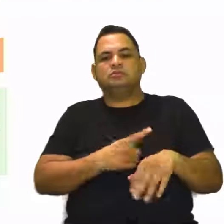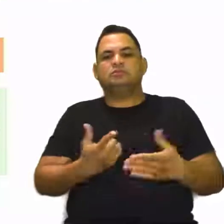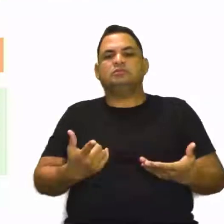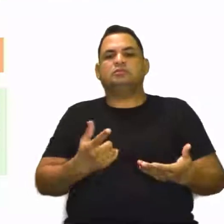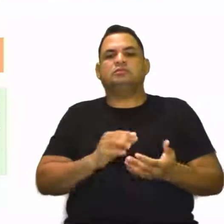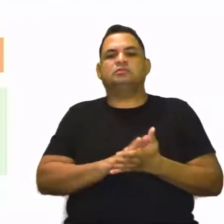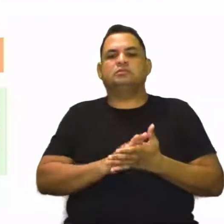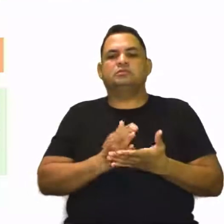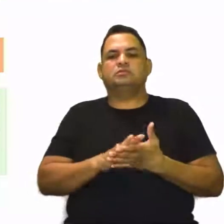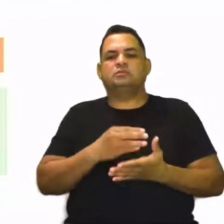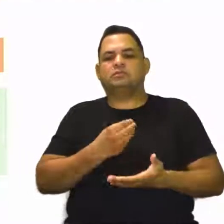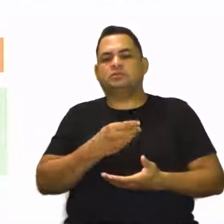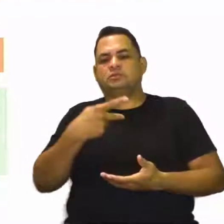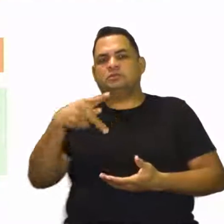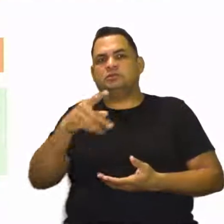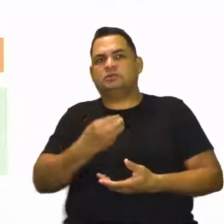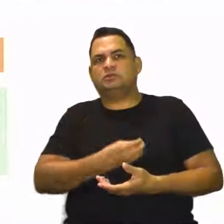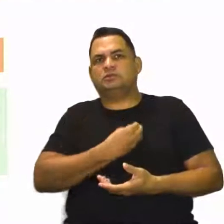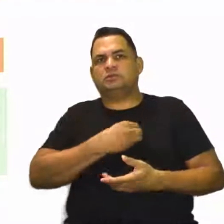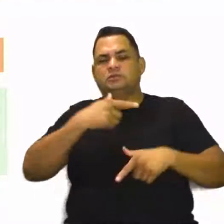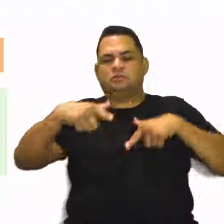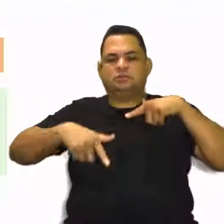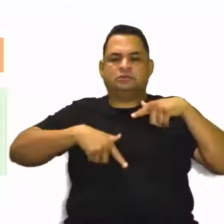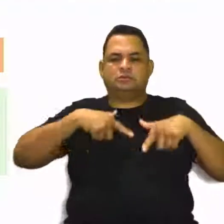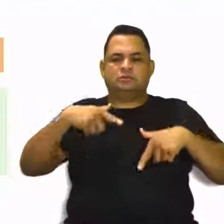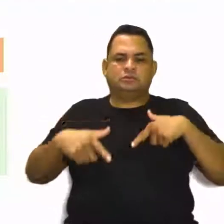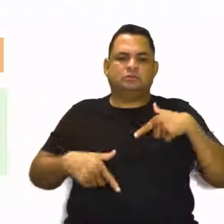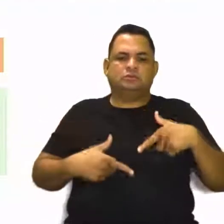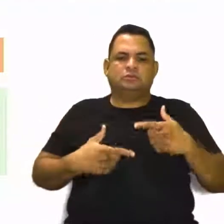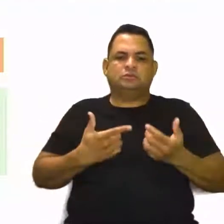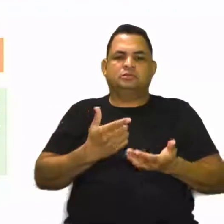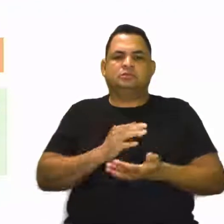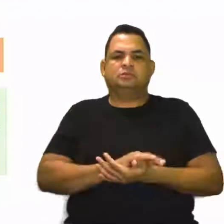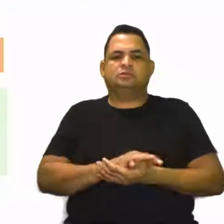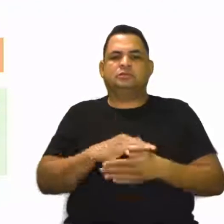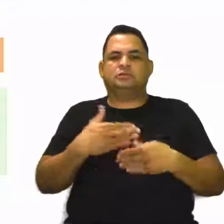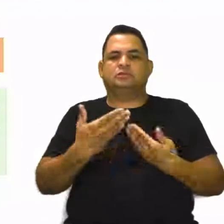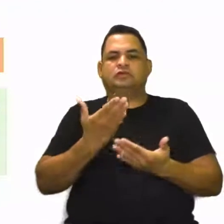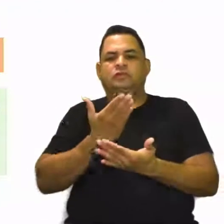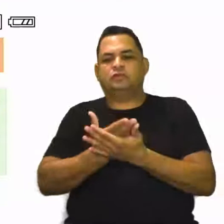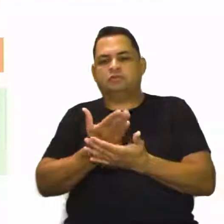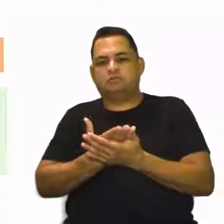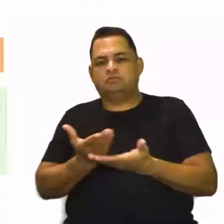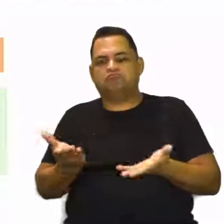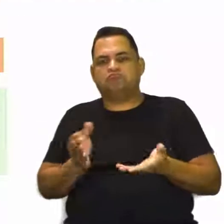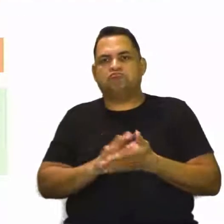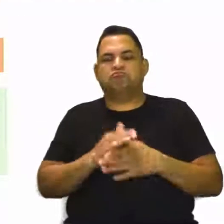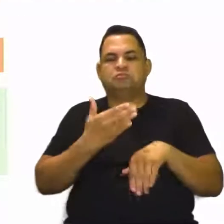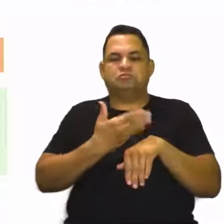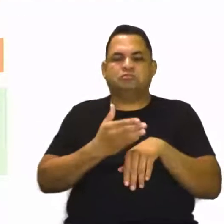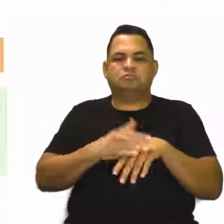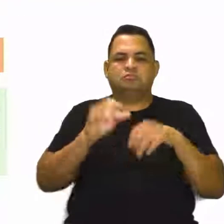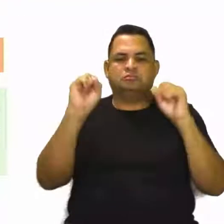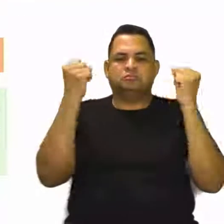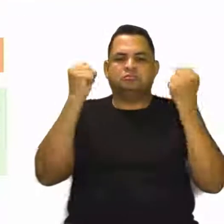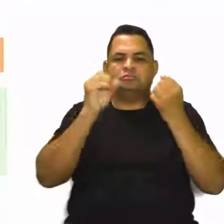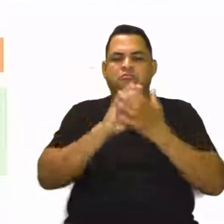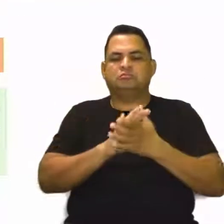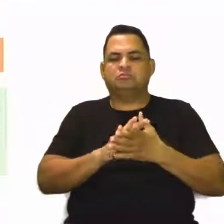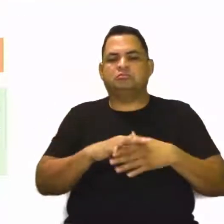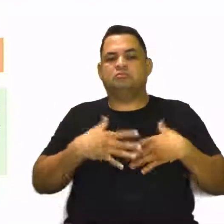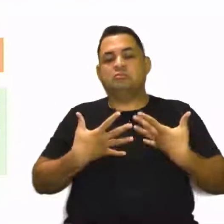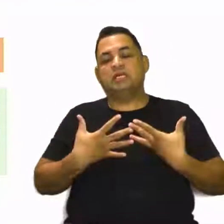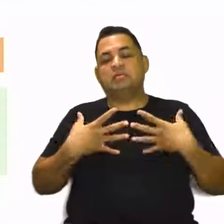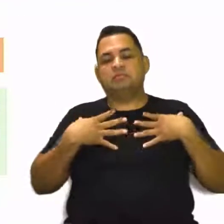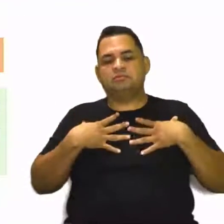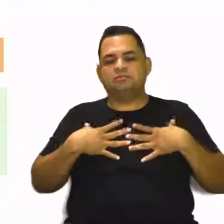tempo, a sua vida, né, o seu trabalho, né, seja aí no momento de estudar, seja no momento das práticas motoras e